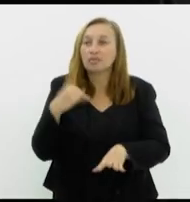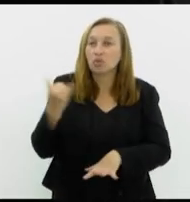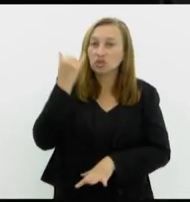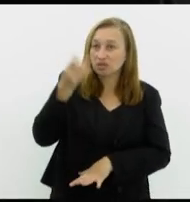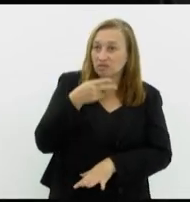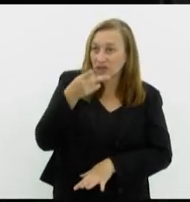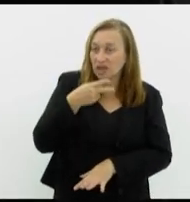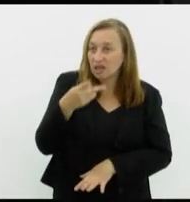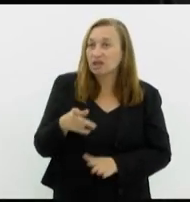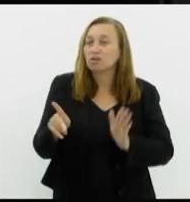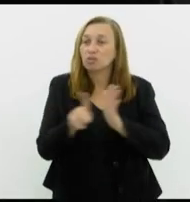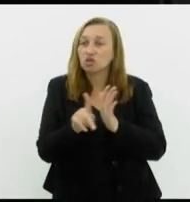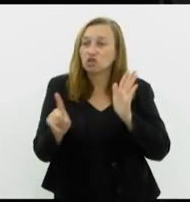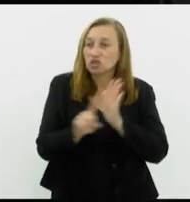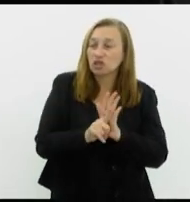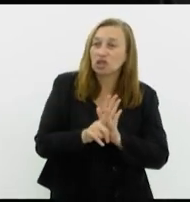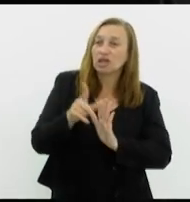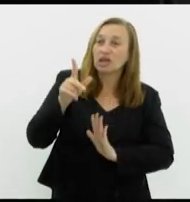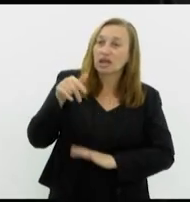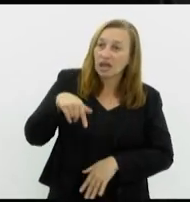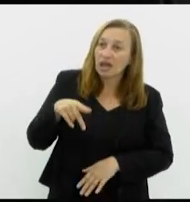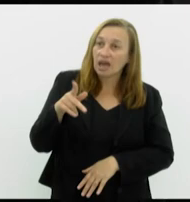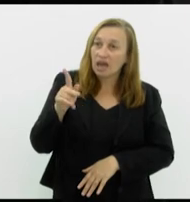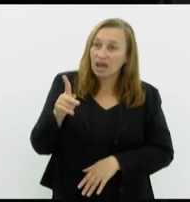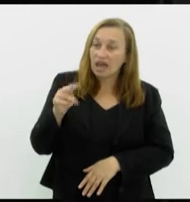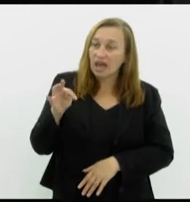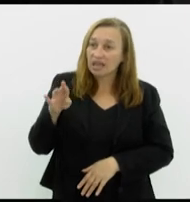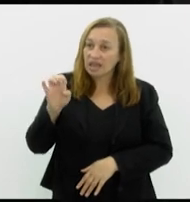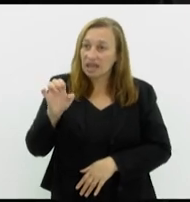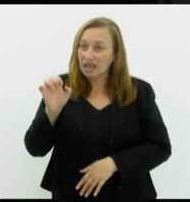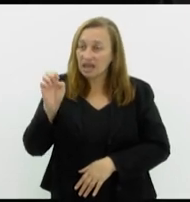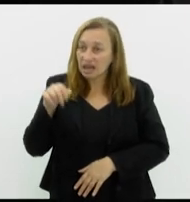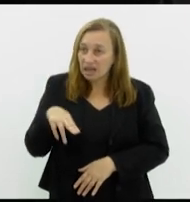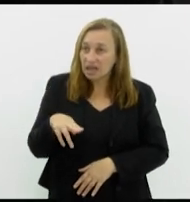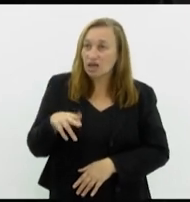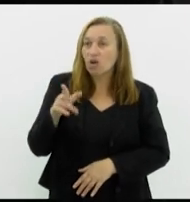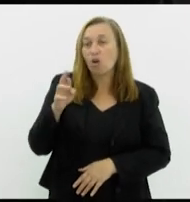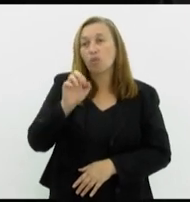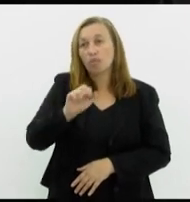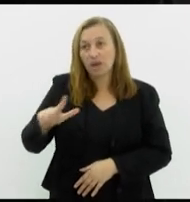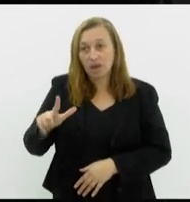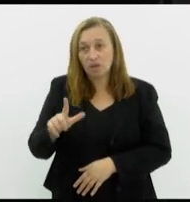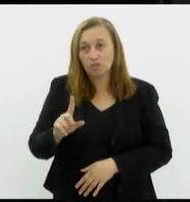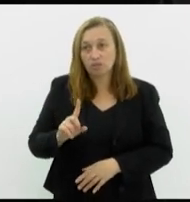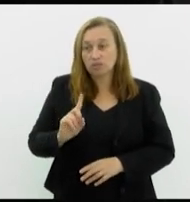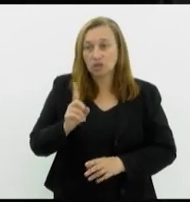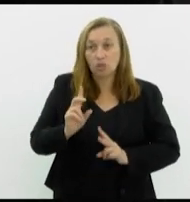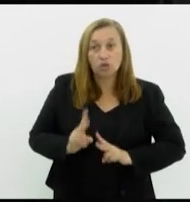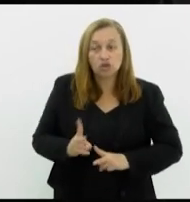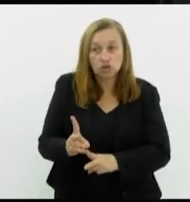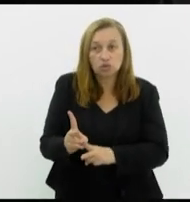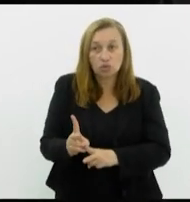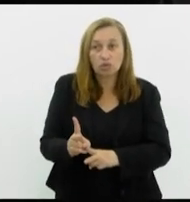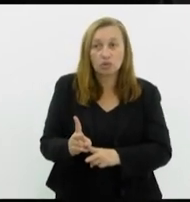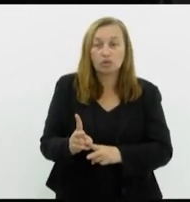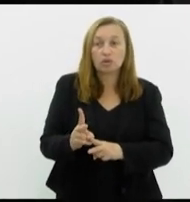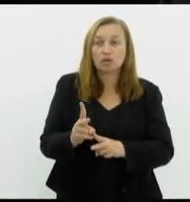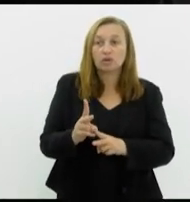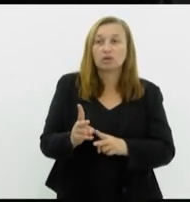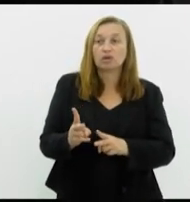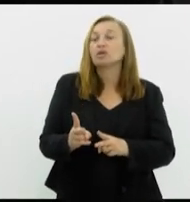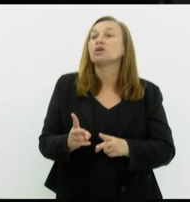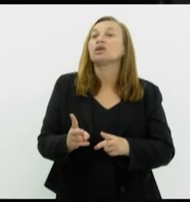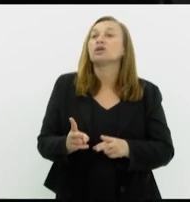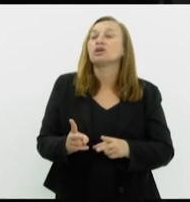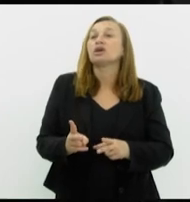dizer que o projeto de lei Kathleen Romeu não andou aqui na Casa Legislativa e a gente pergunta qual é a dificuldade da gente ter